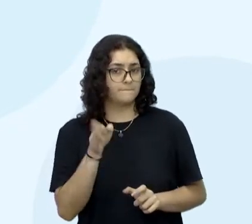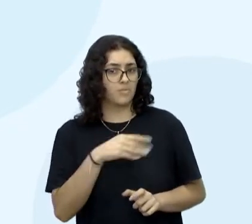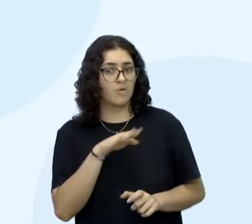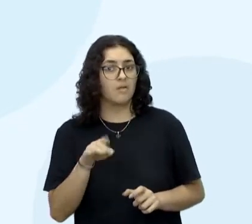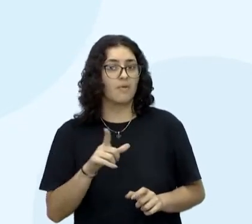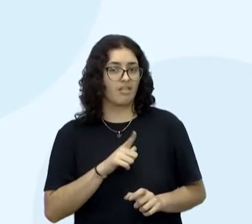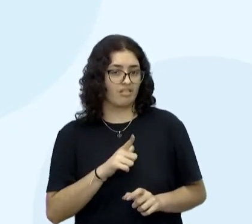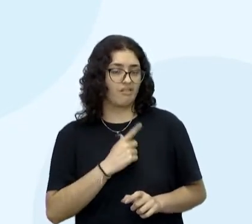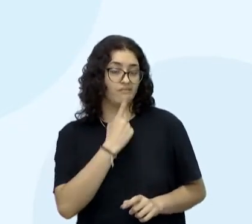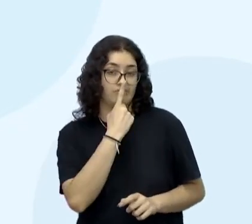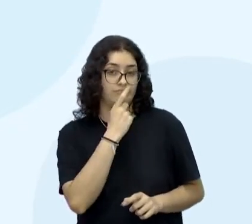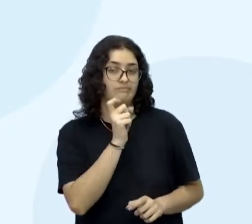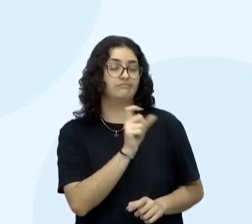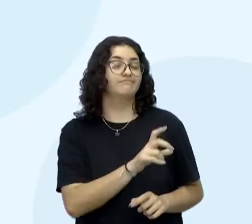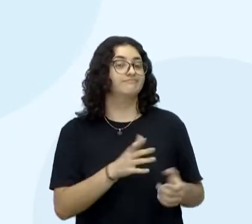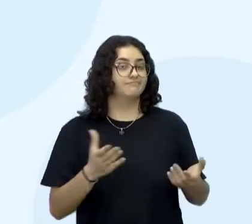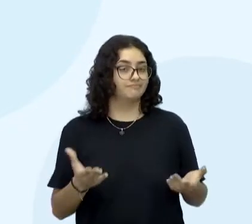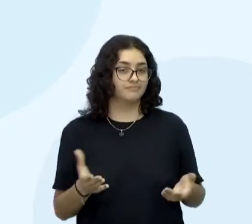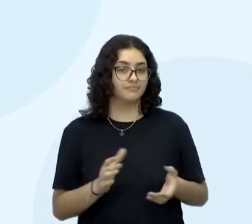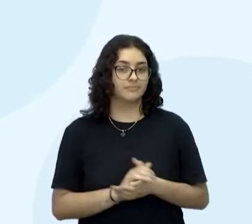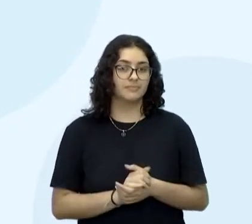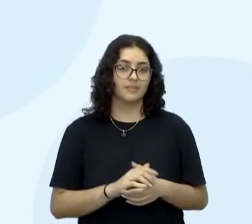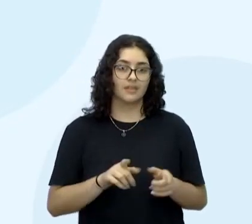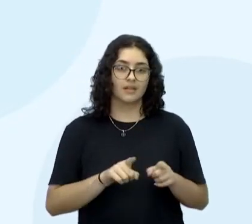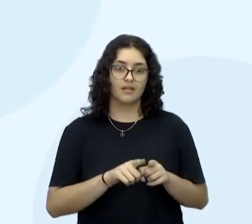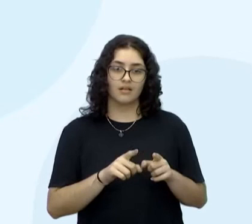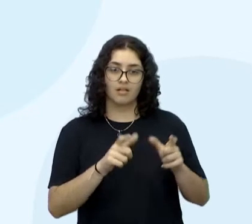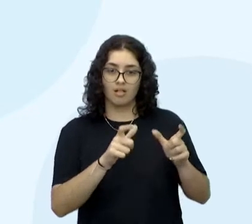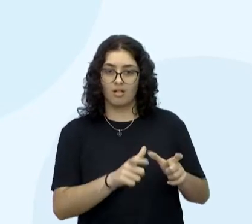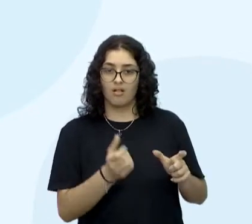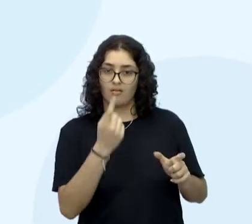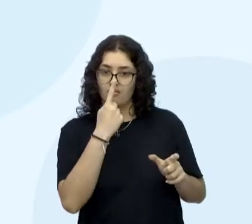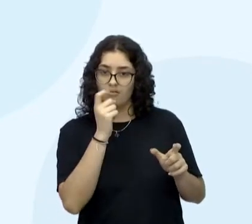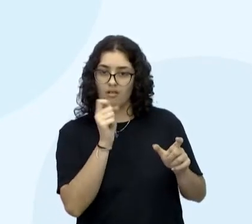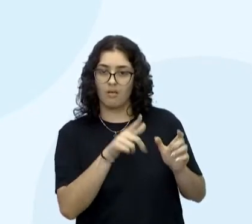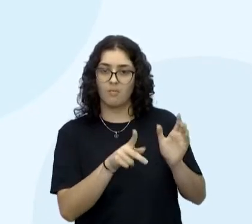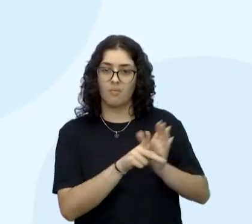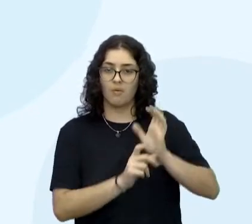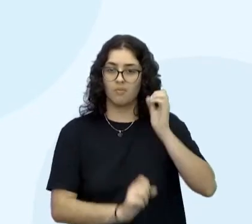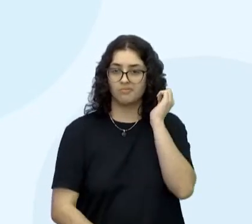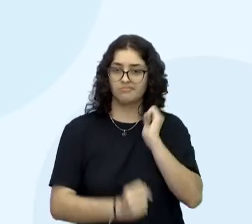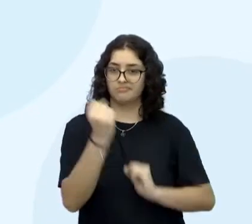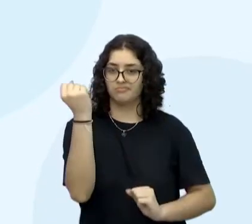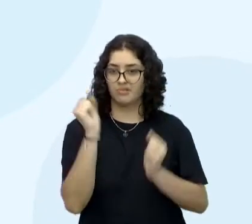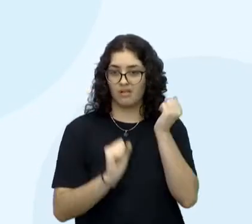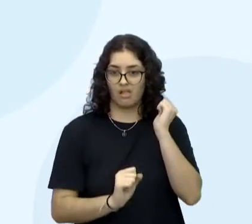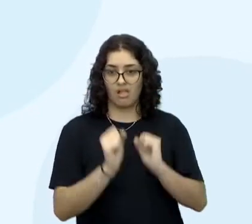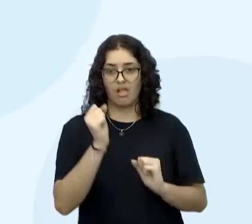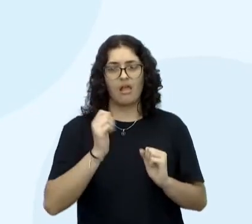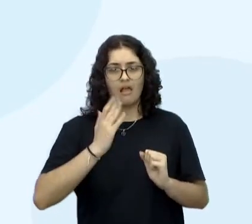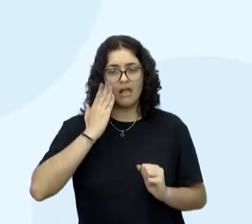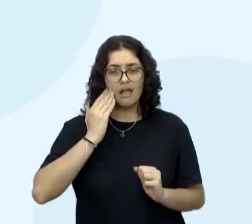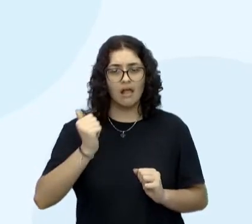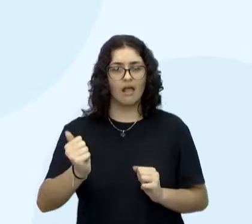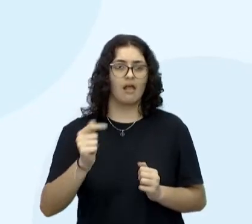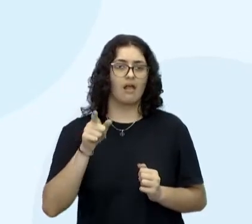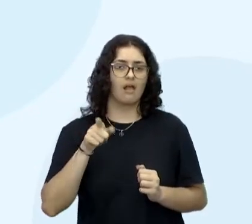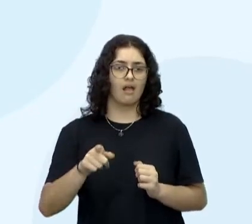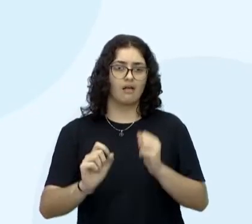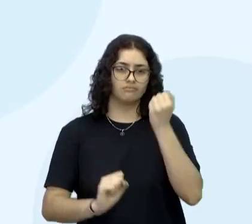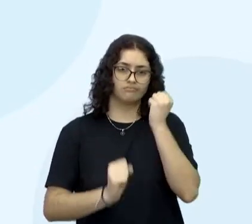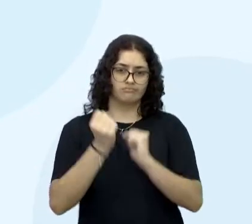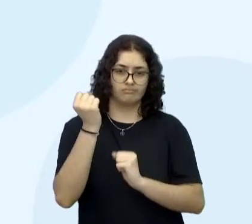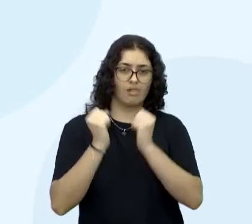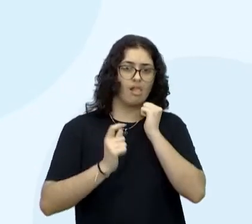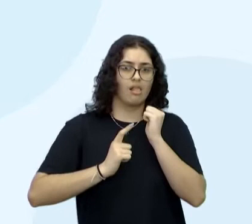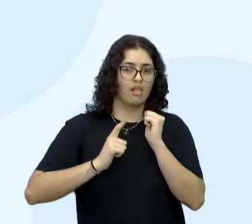descarte. Depósitos ilegais de despejos industriais. É fato conhecido que as indústrias